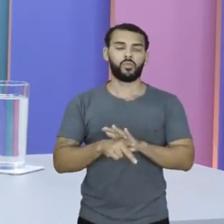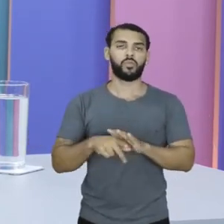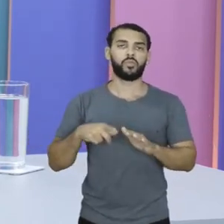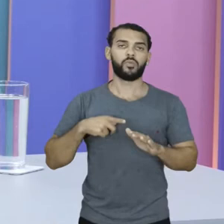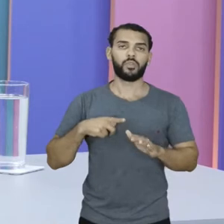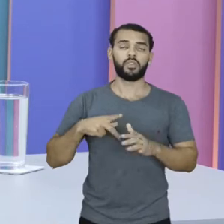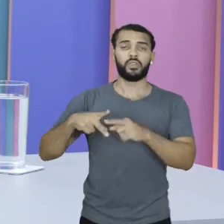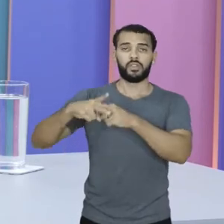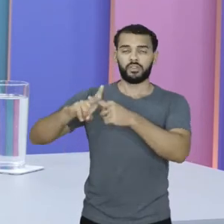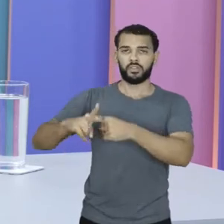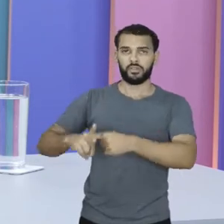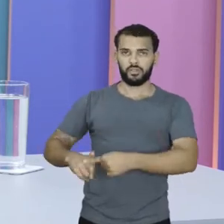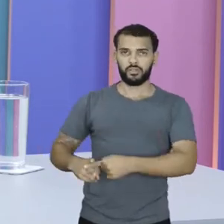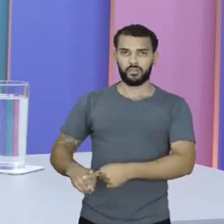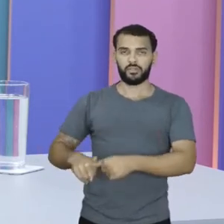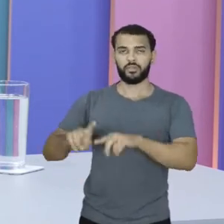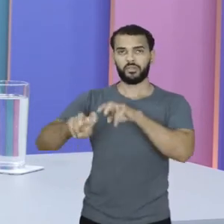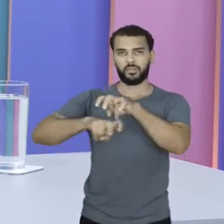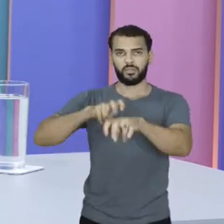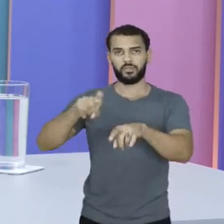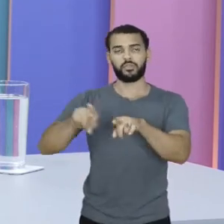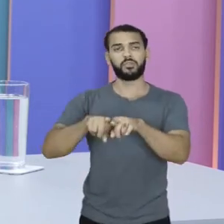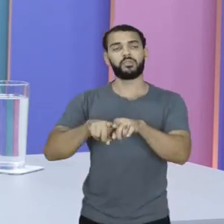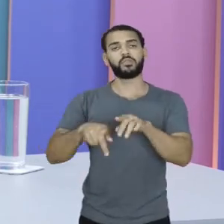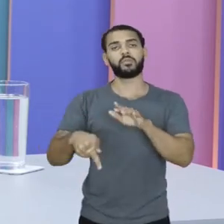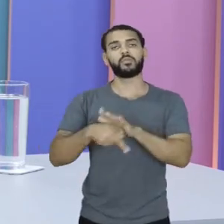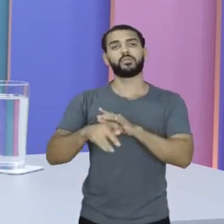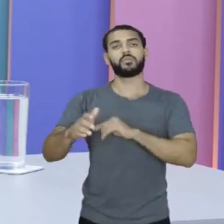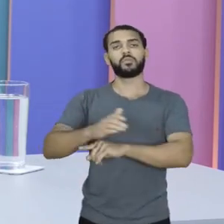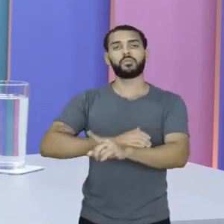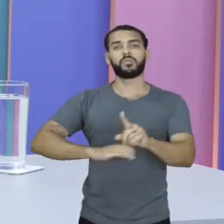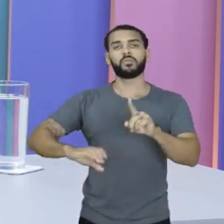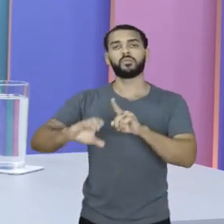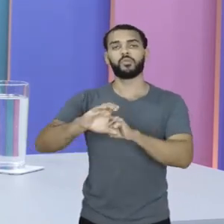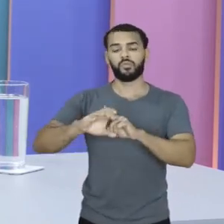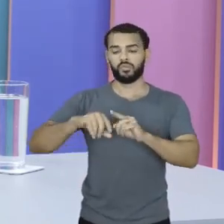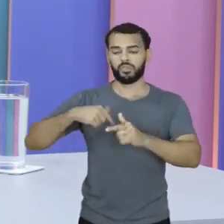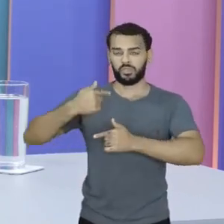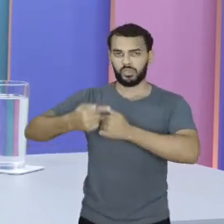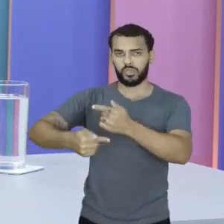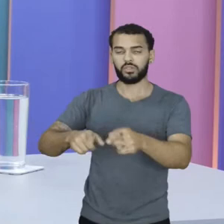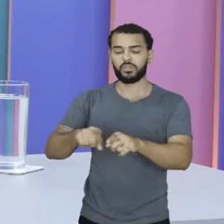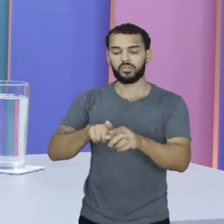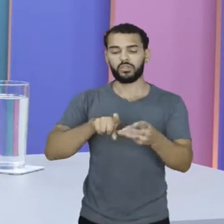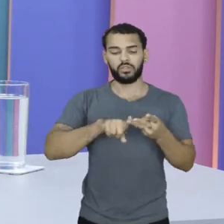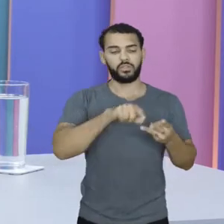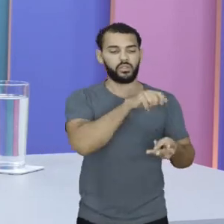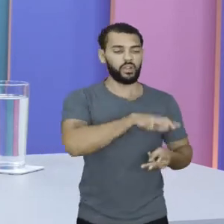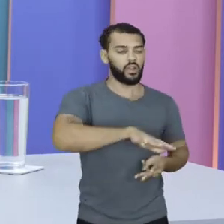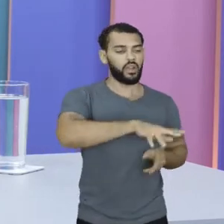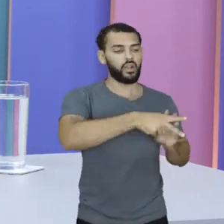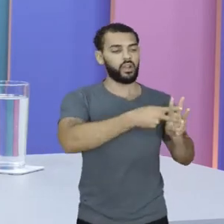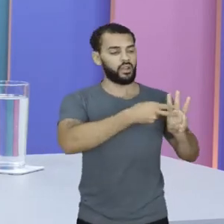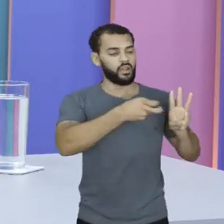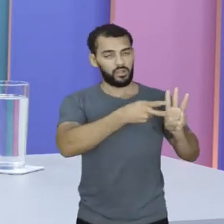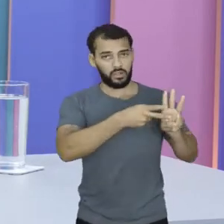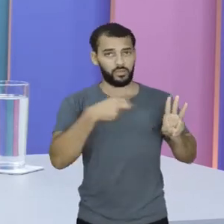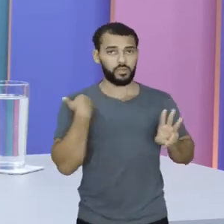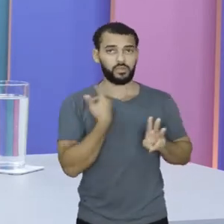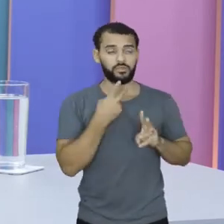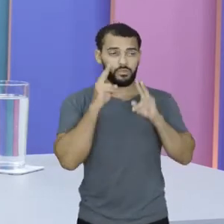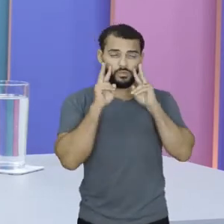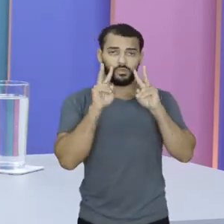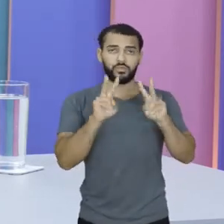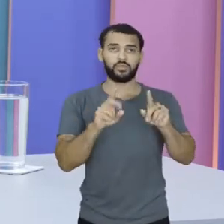os territórios das comunidades remanescentes de quilombo, os territórios indígenas, como a gente bem tem acompanhado nos meios